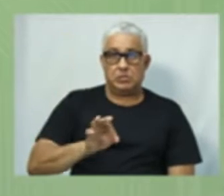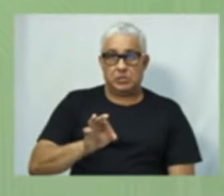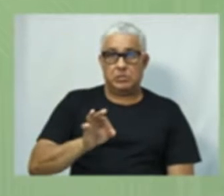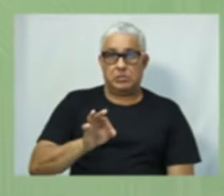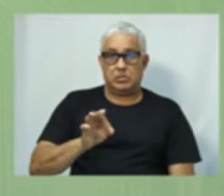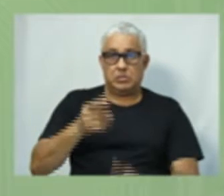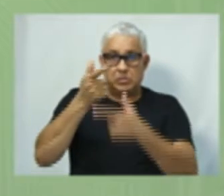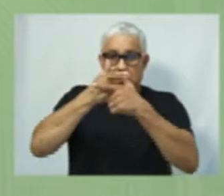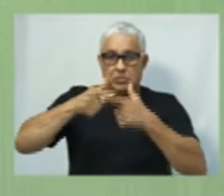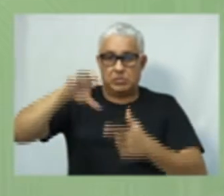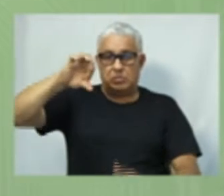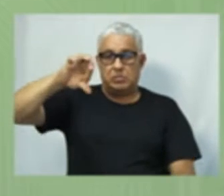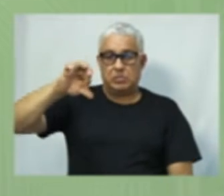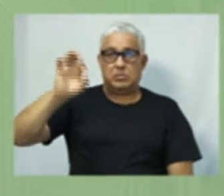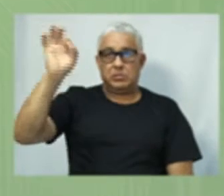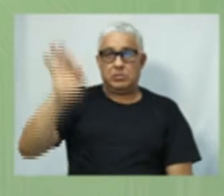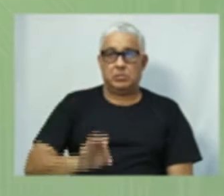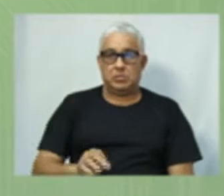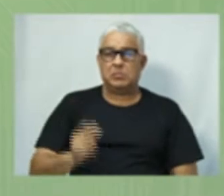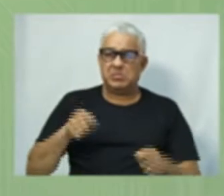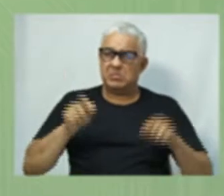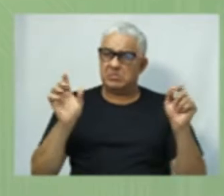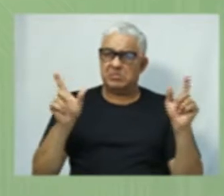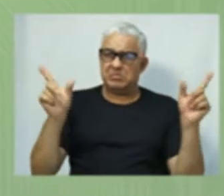simplificar para vocês.